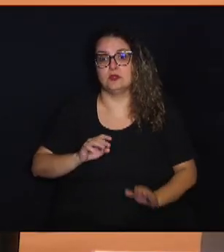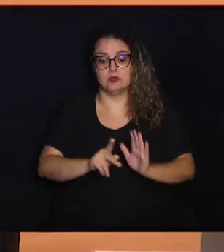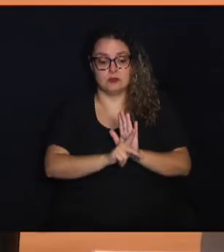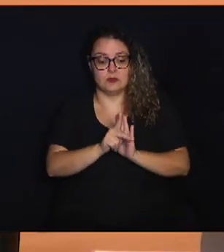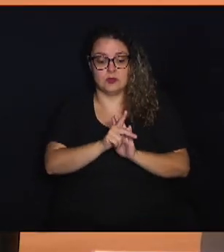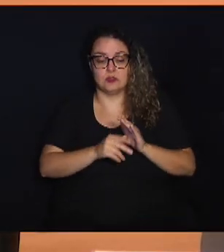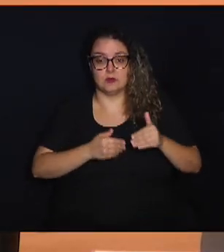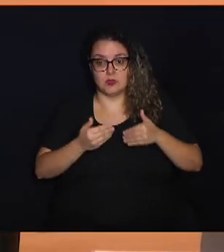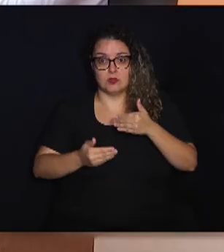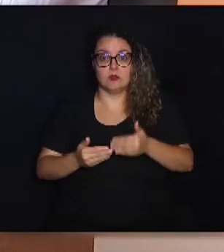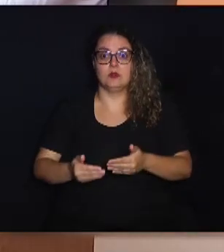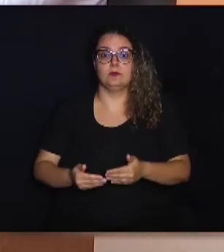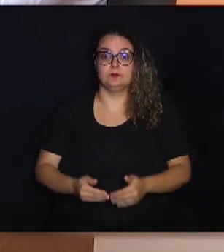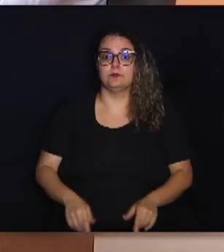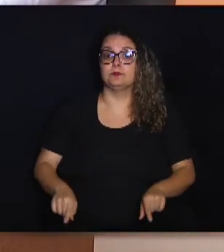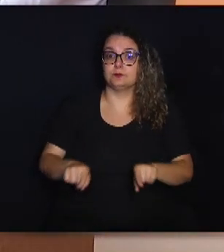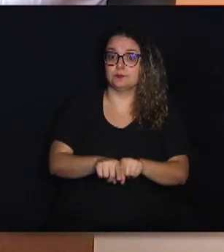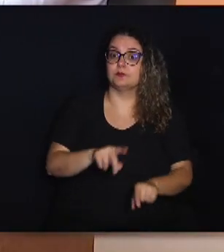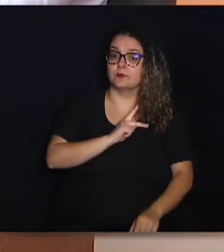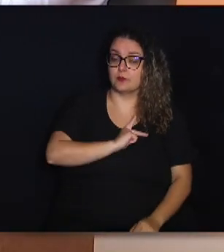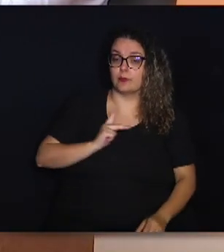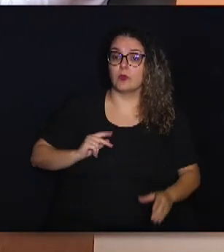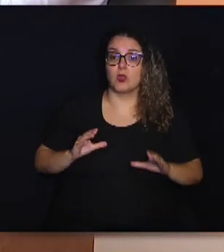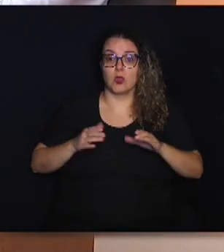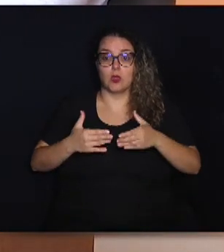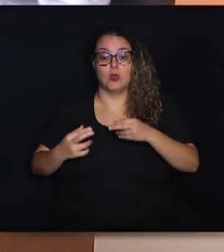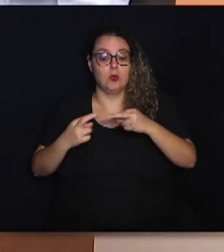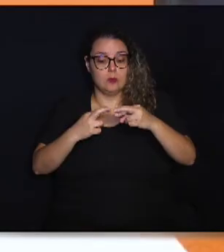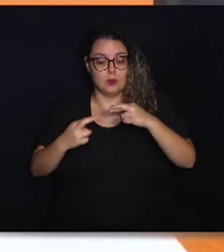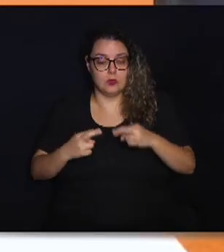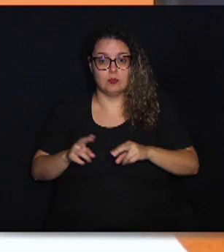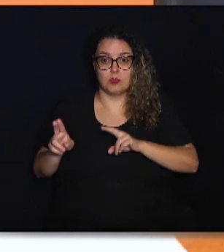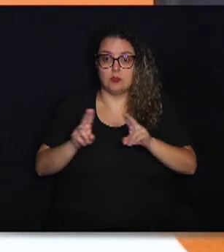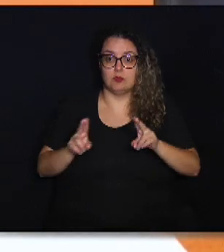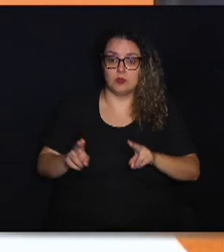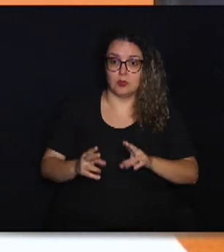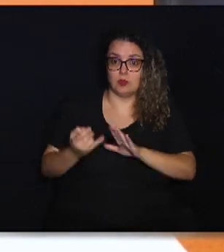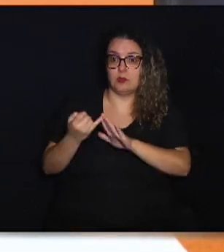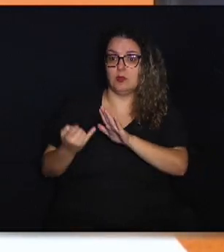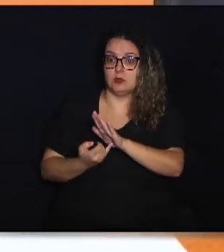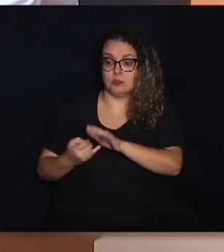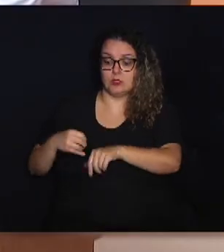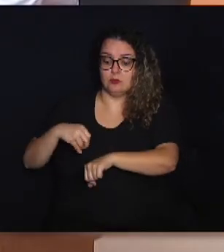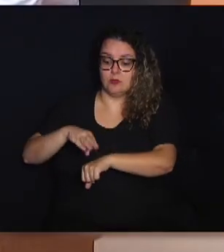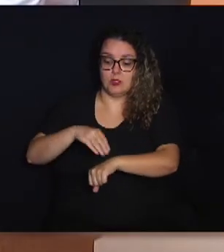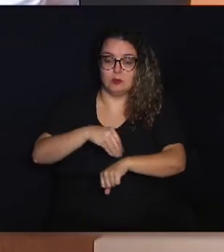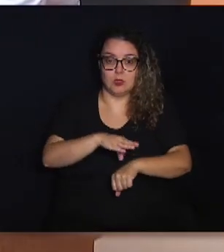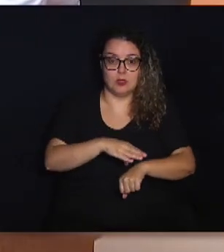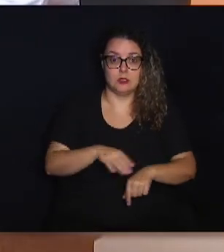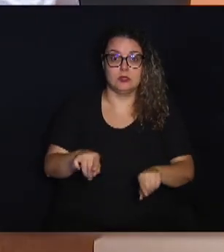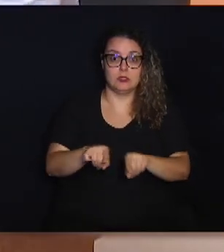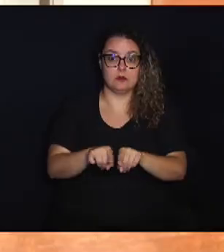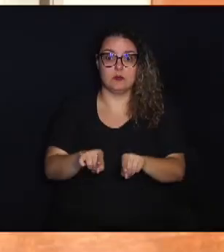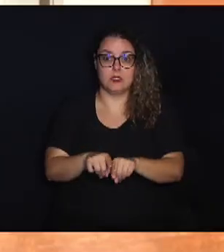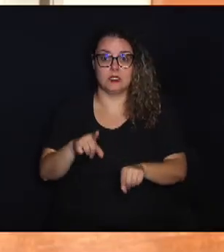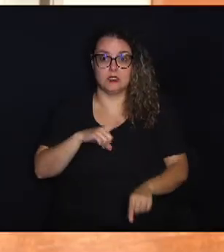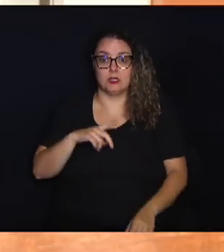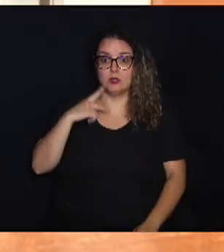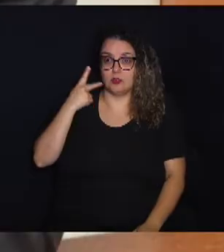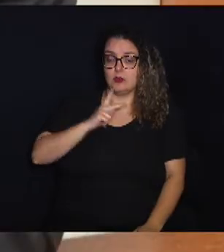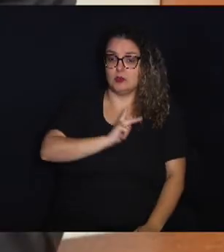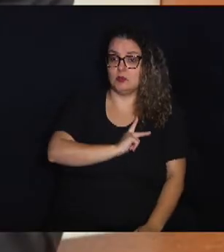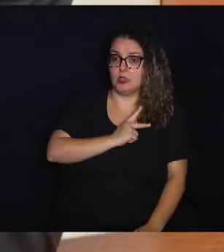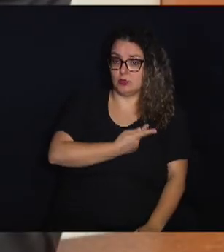Além do presidente, a comissão responsável por apreciar os nomes e entidades indicadas conta também com os vereadores